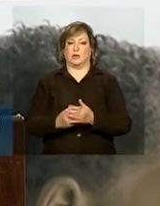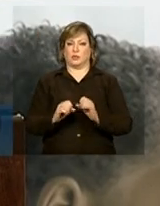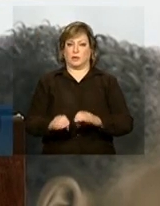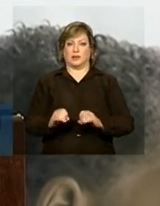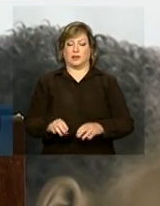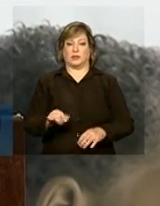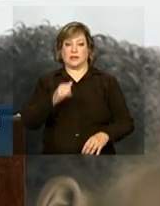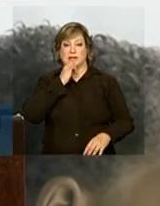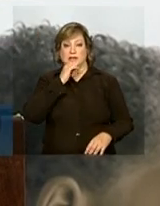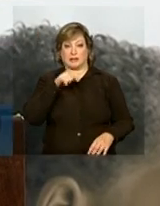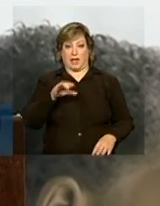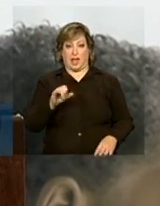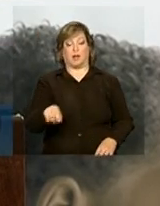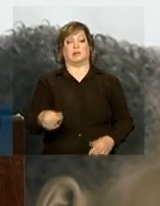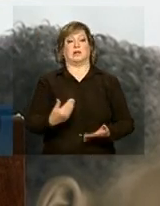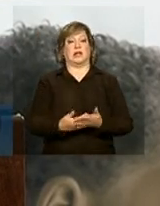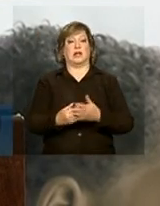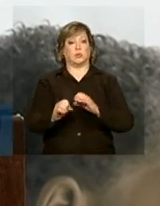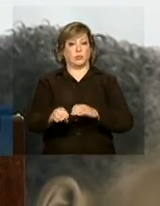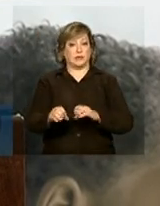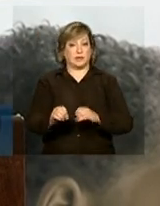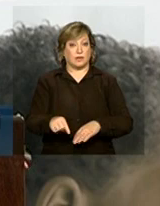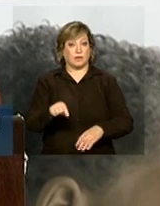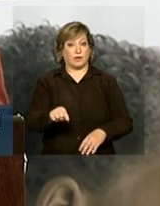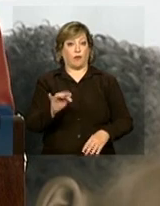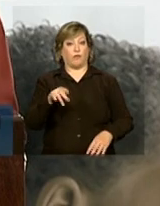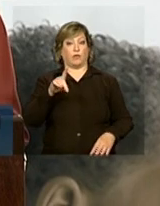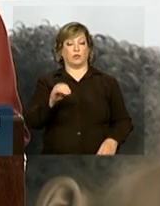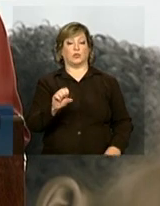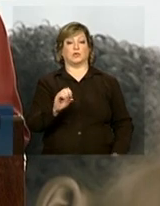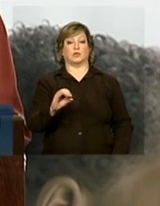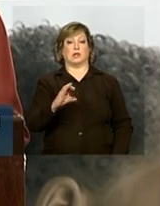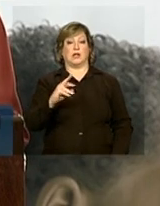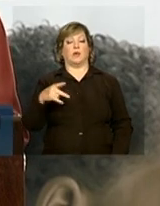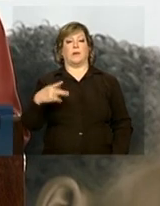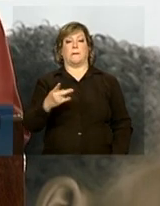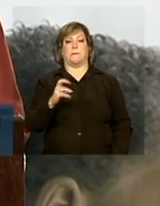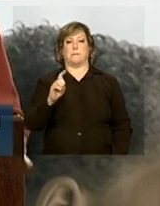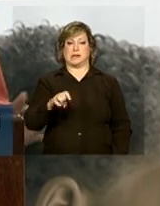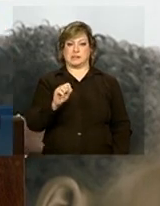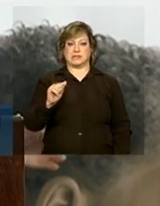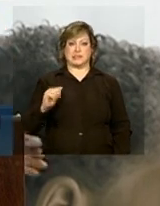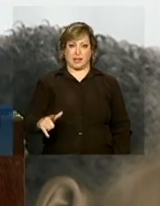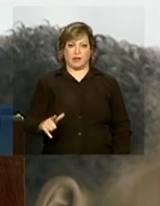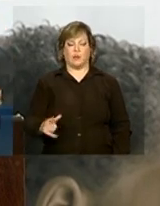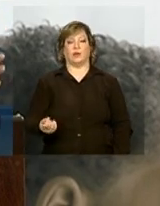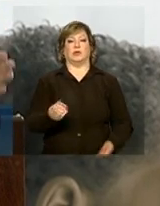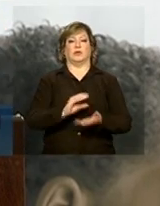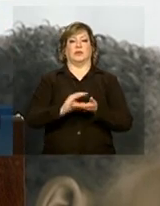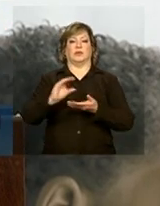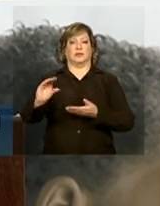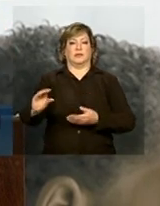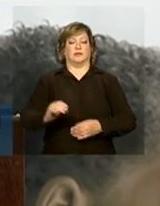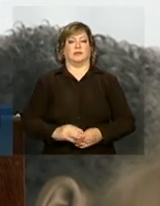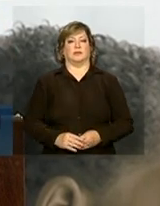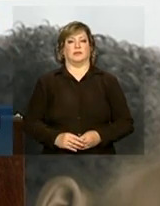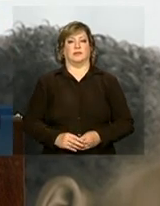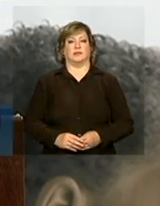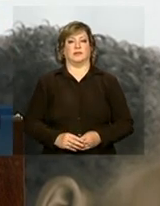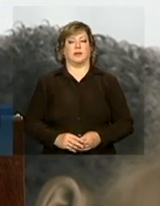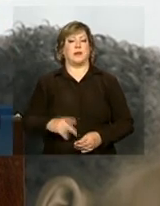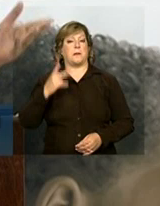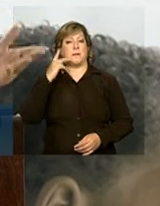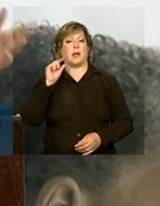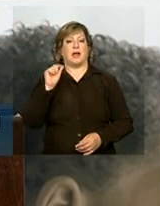No caso da educação, o Fundo Social do Pré-Sal destina,